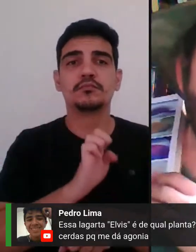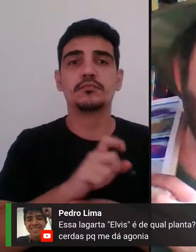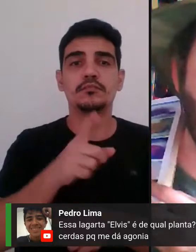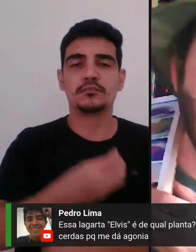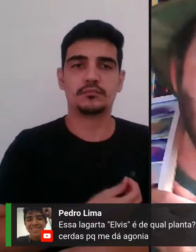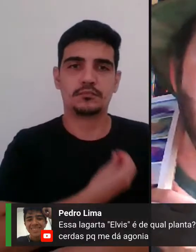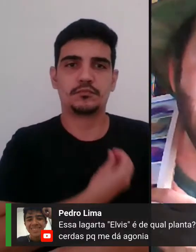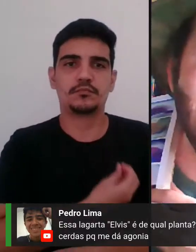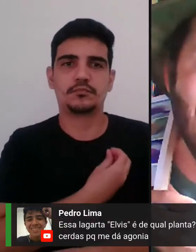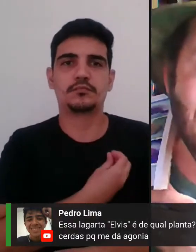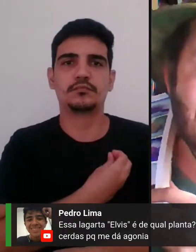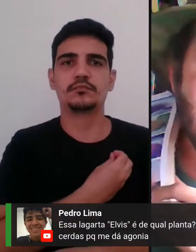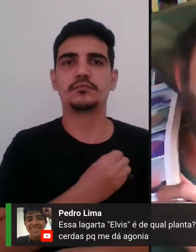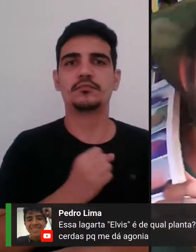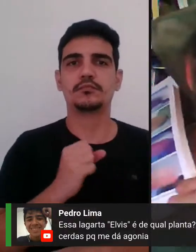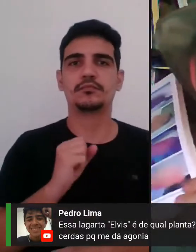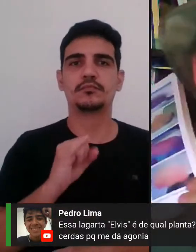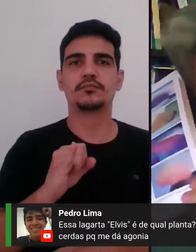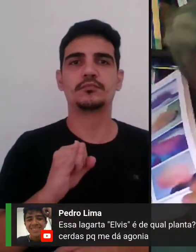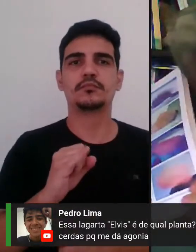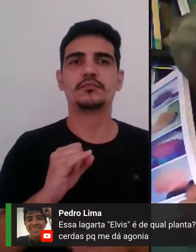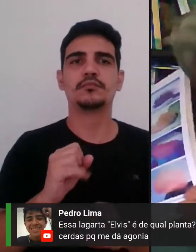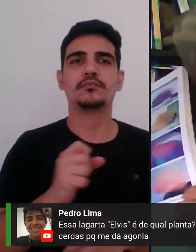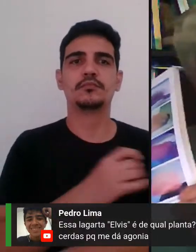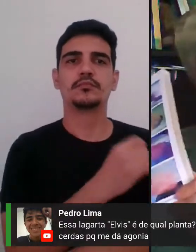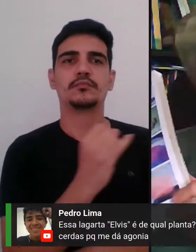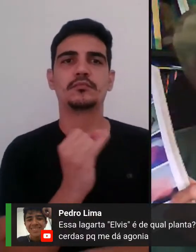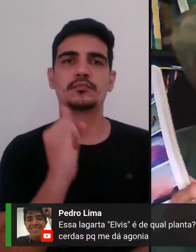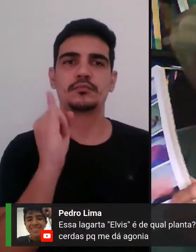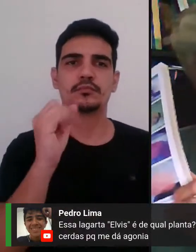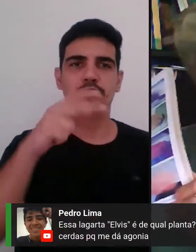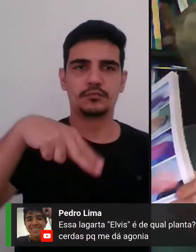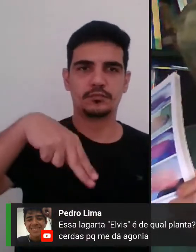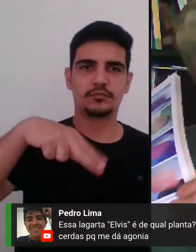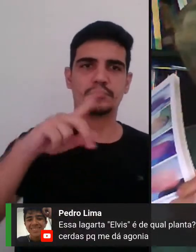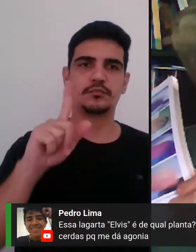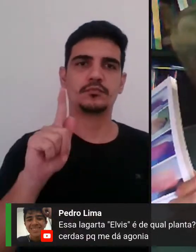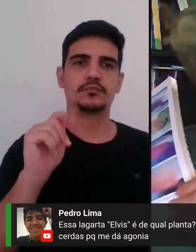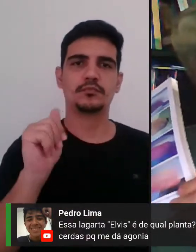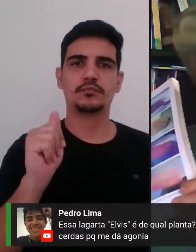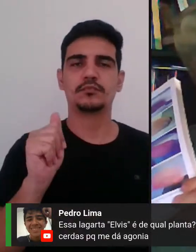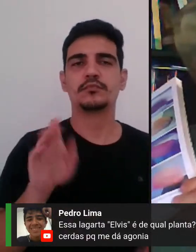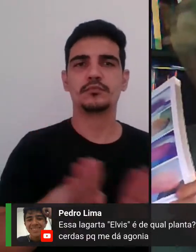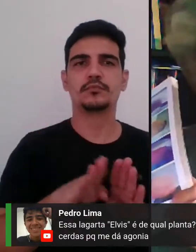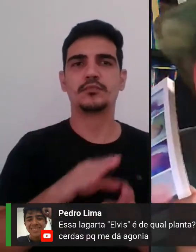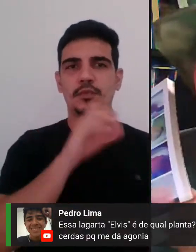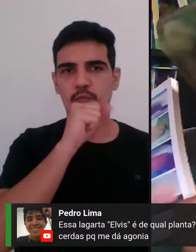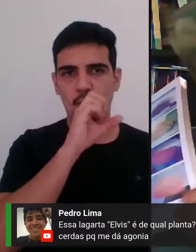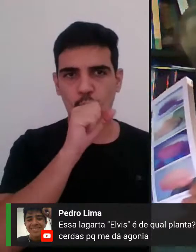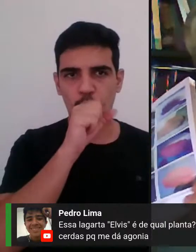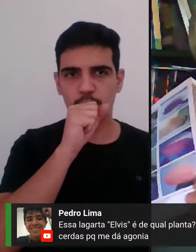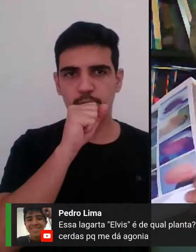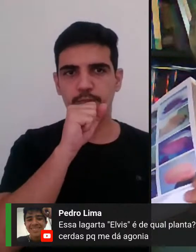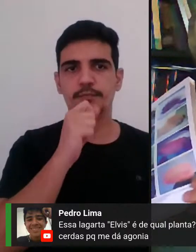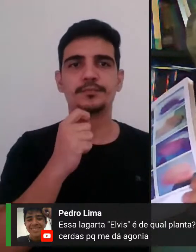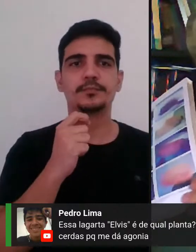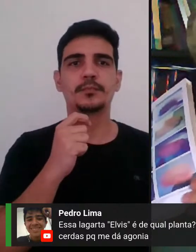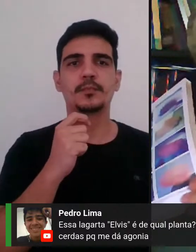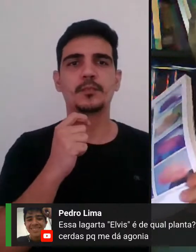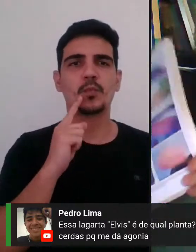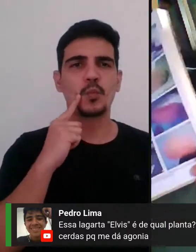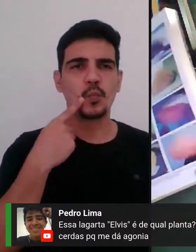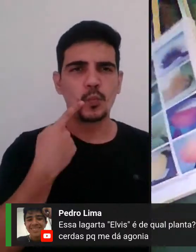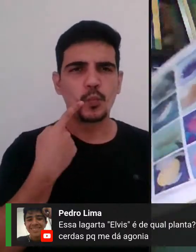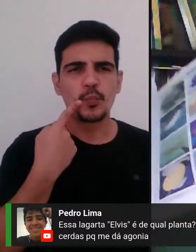exemplo, pé de ingá, tem muito. Aqui em Rondônia tem muito pé de ingá, pé de laranja. Pé de limão,